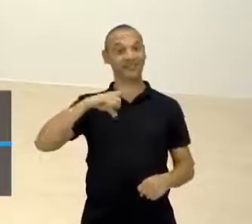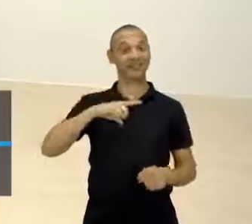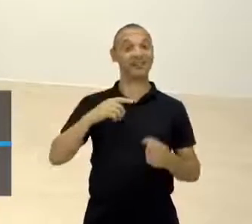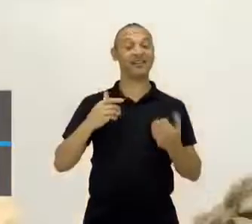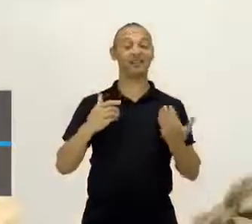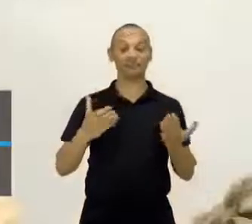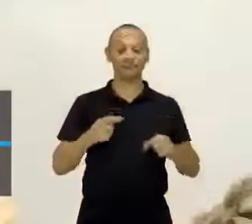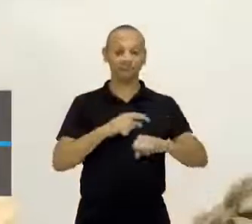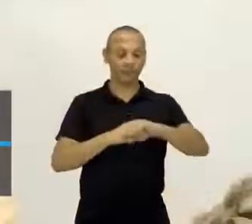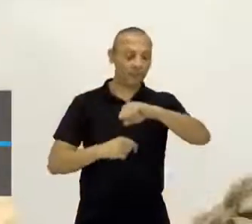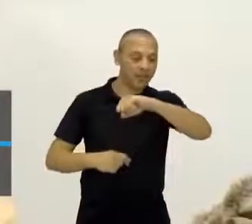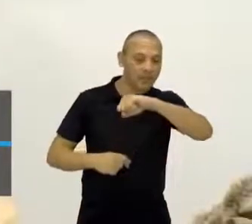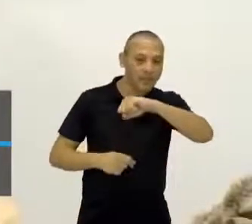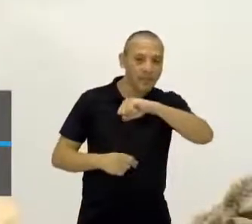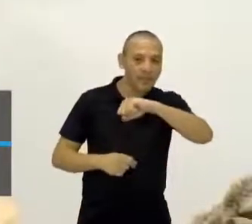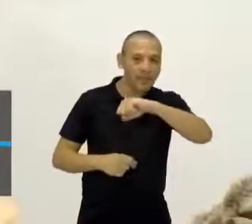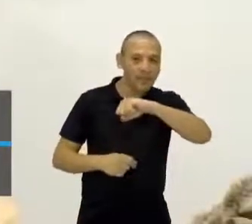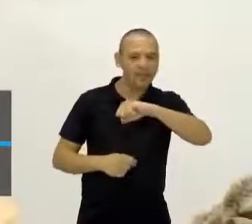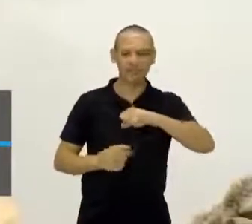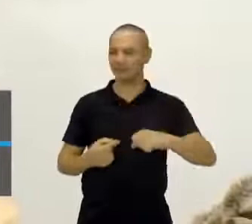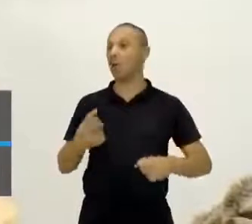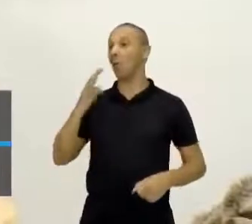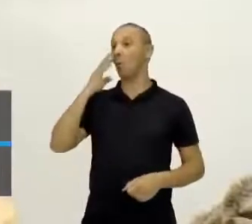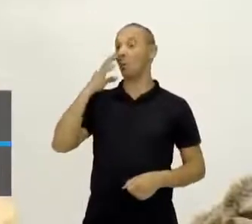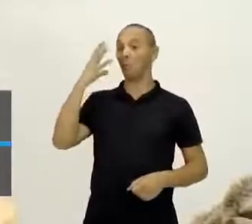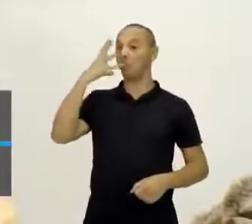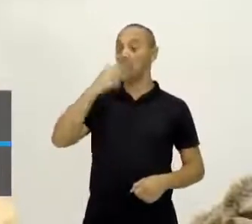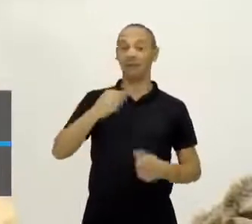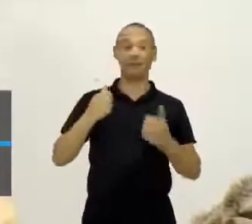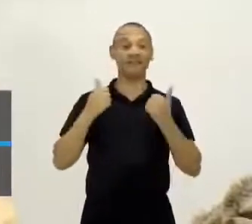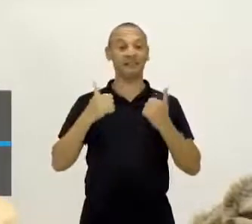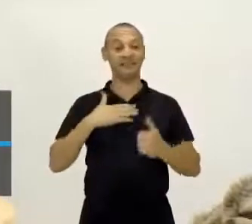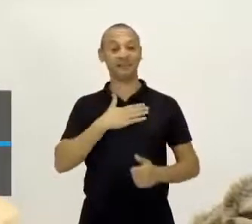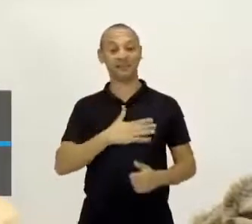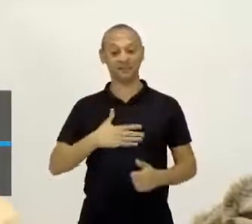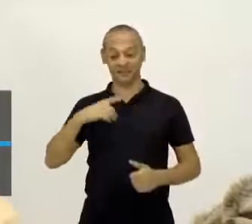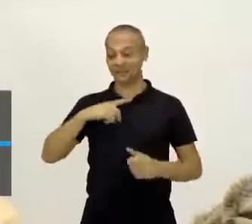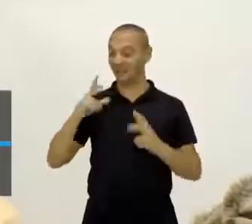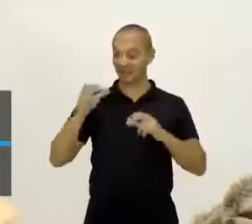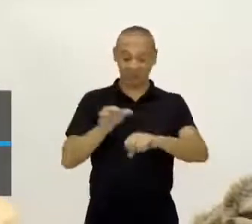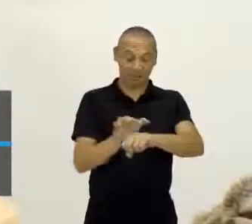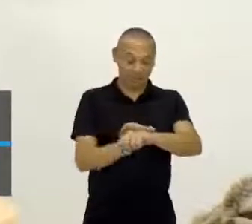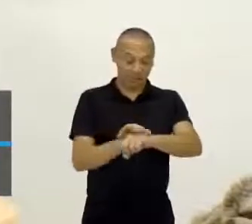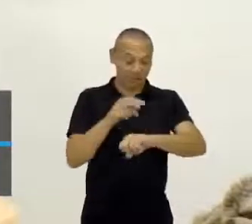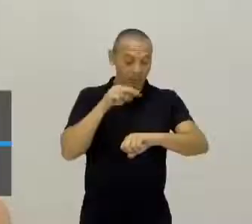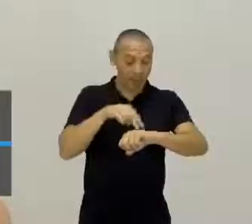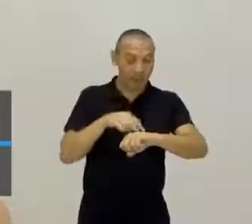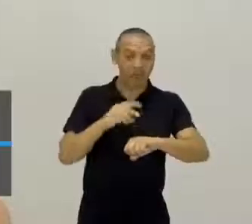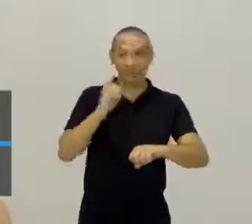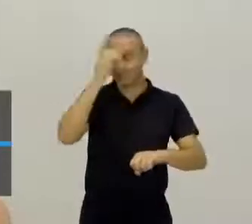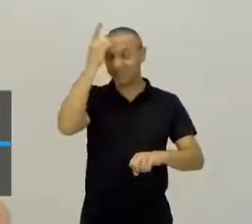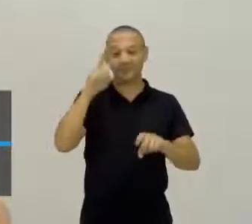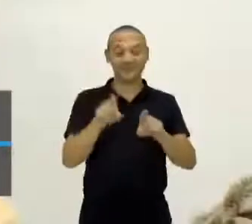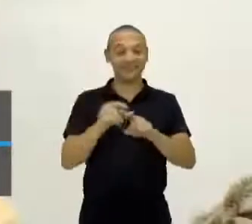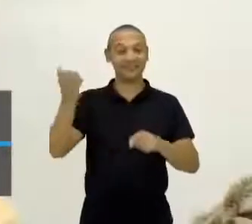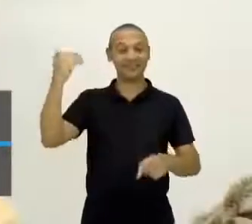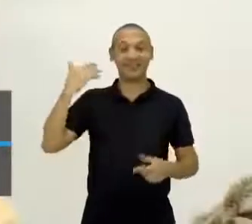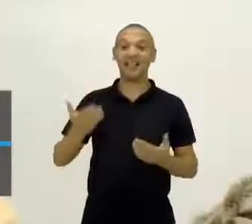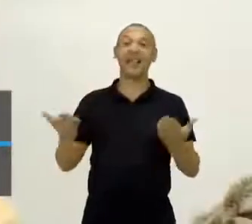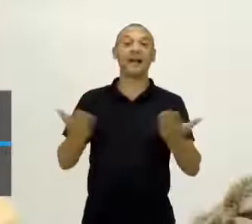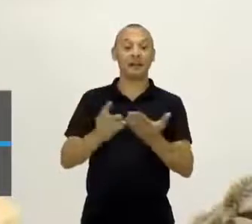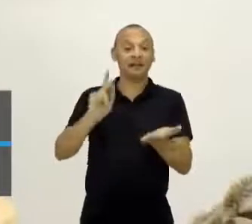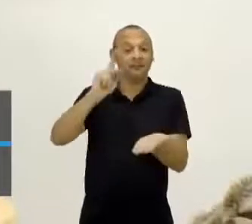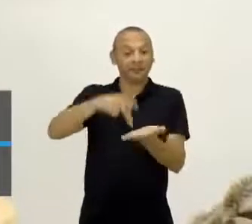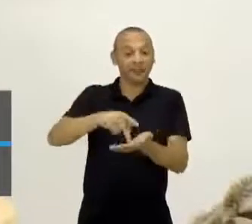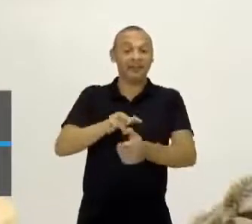eles falavam pelo relógio, a gente achava o máximo. Nossa, sim. A gente inventava que tinha desenhava, né? O relógio na pele. E agora já